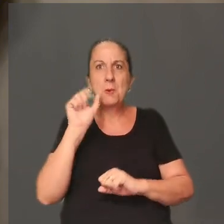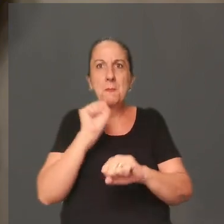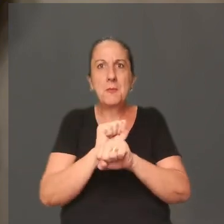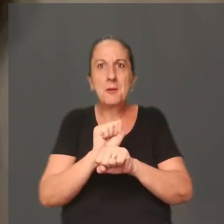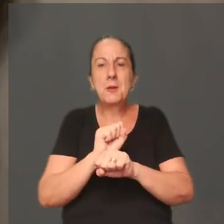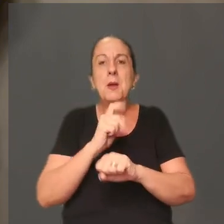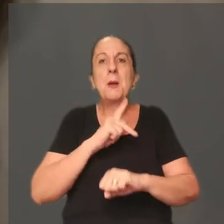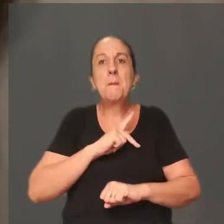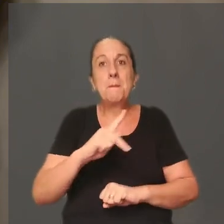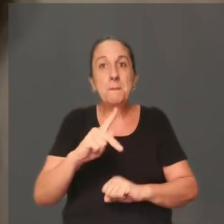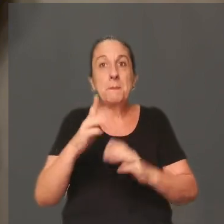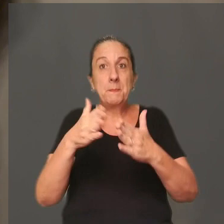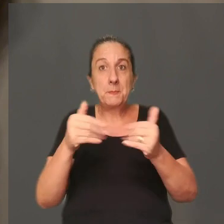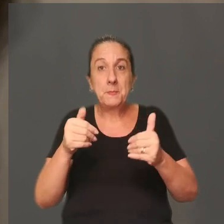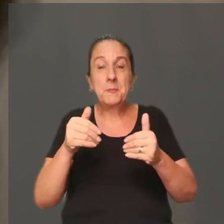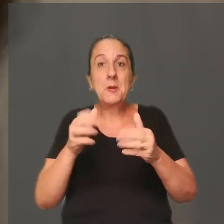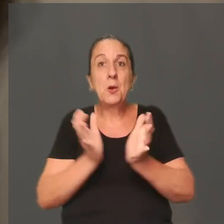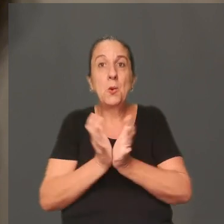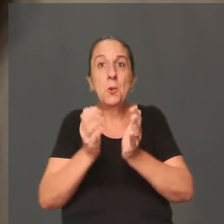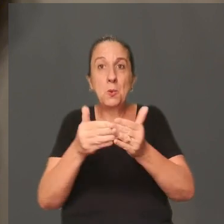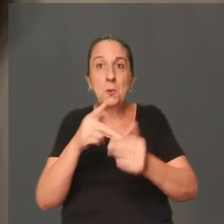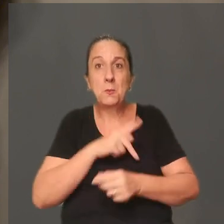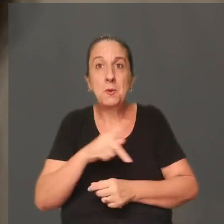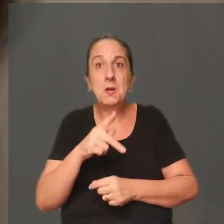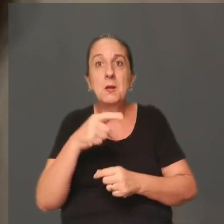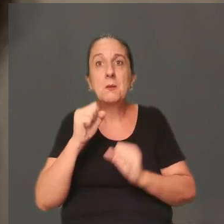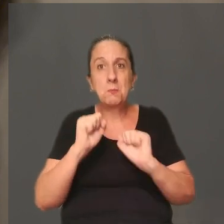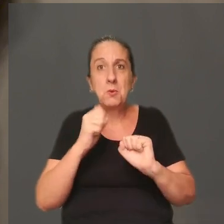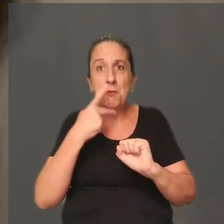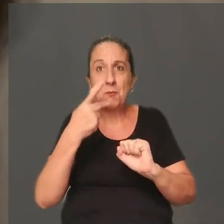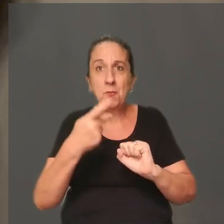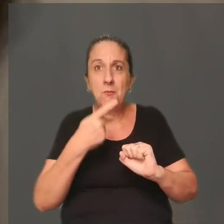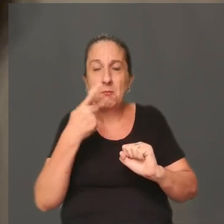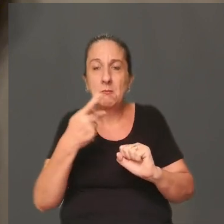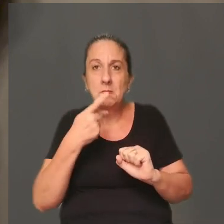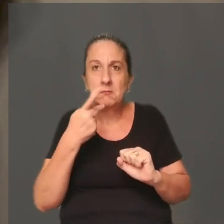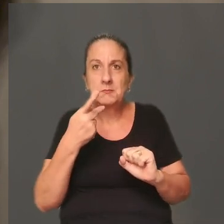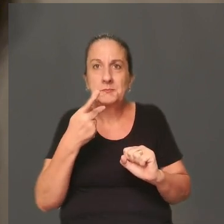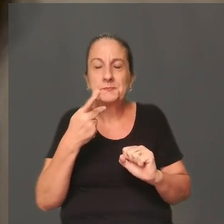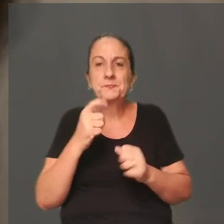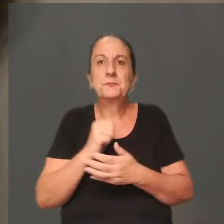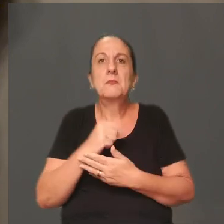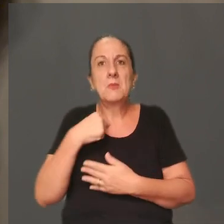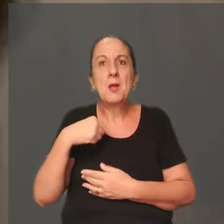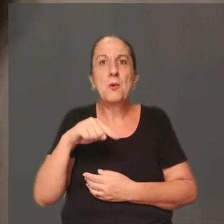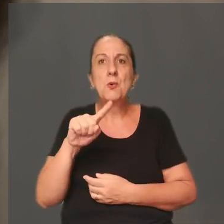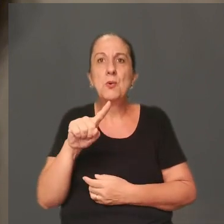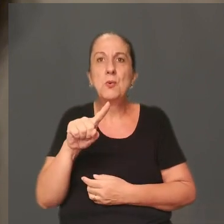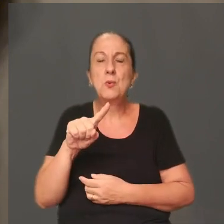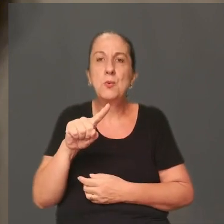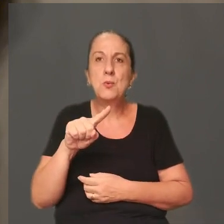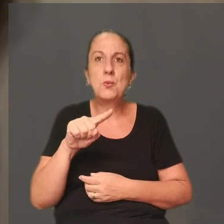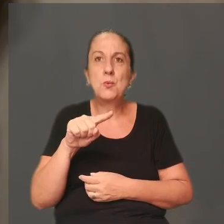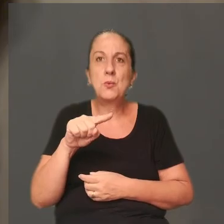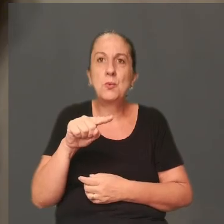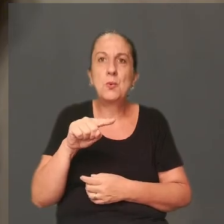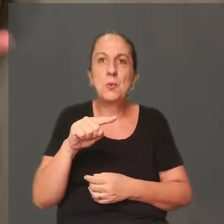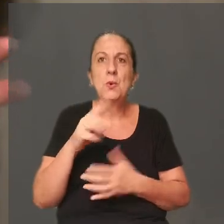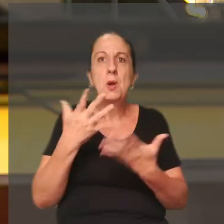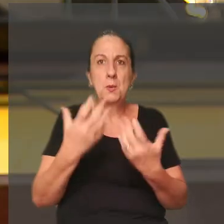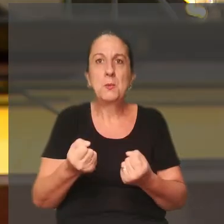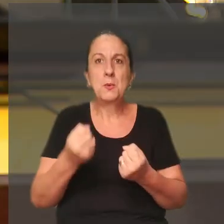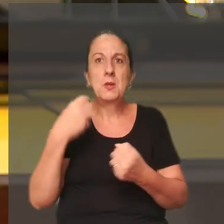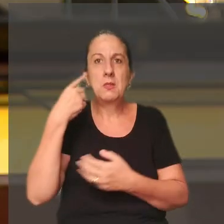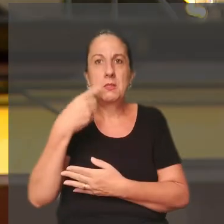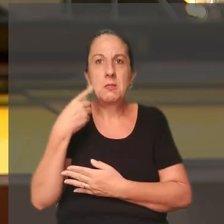Pedi ao presidente da comissão especial que me concedesse a palavra e fui pedir permissão